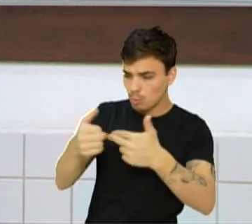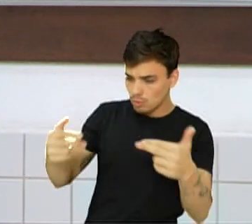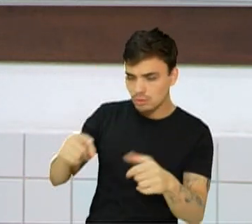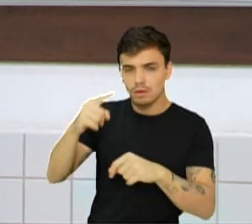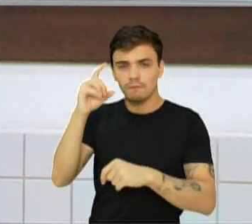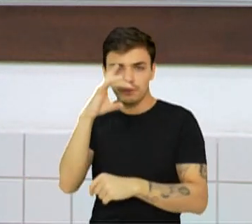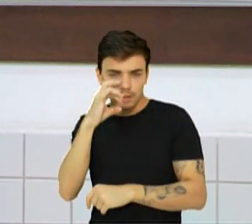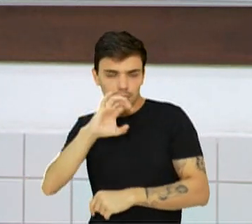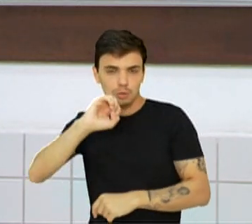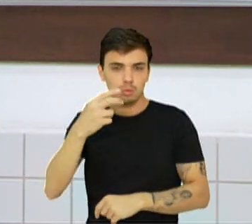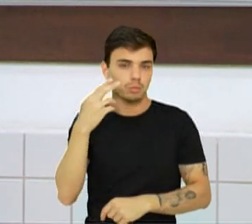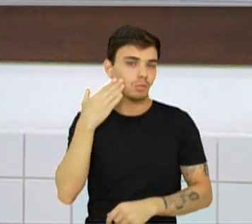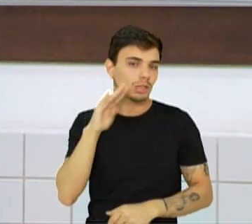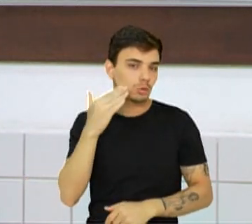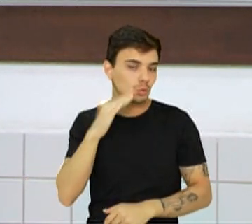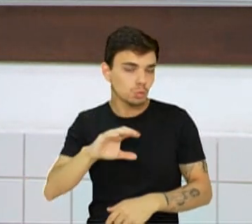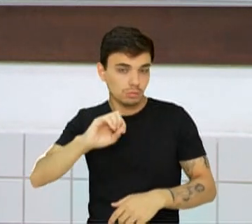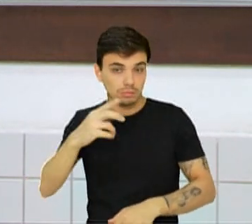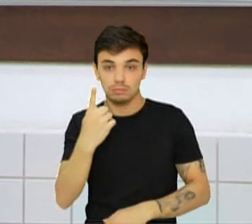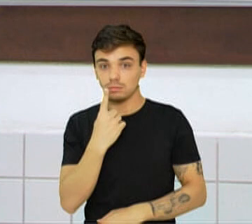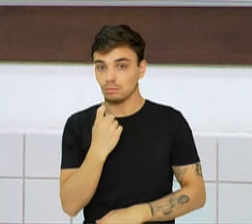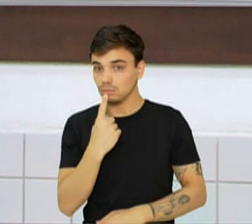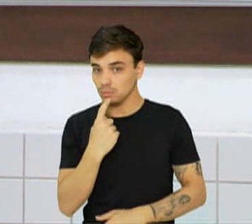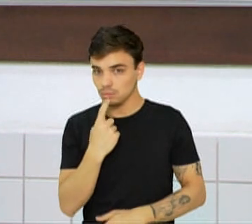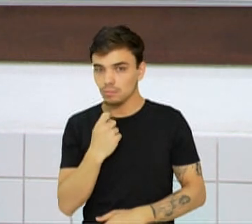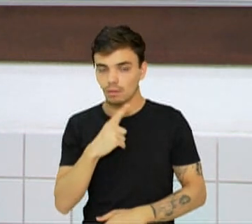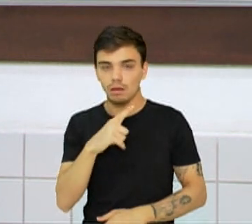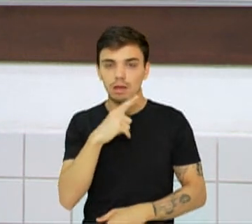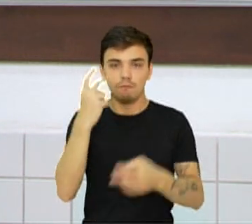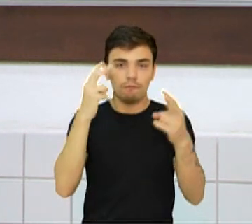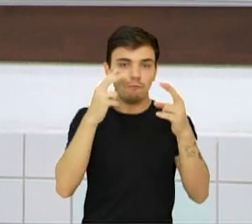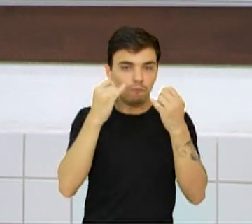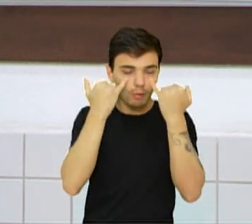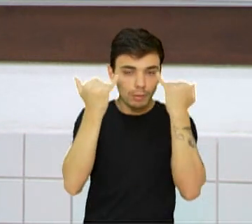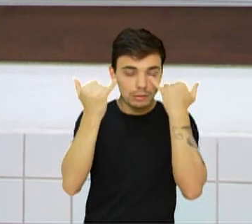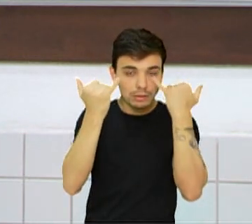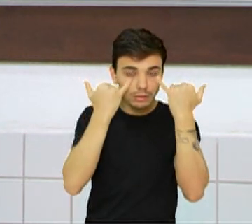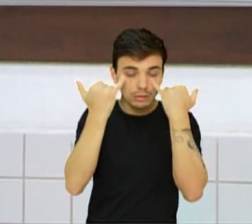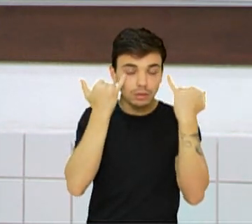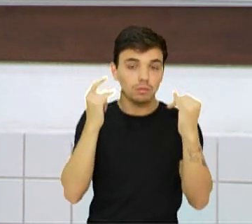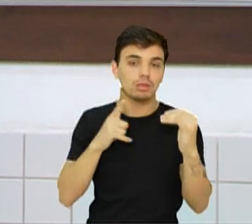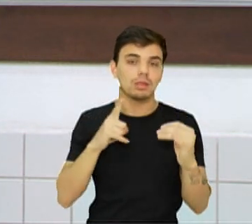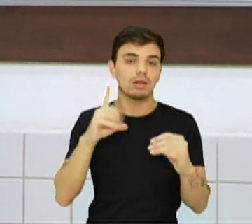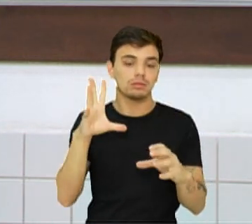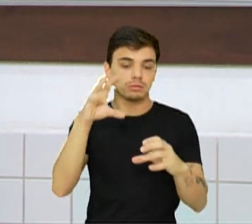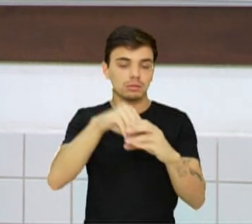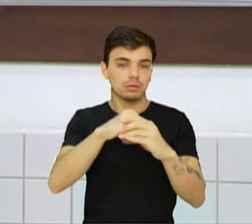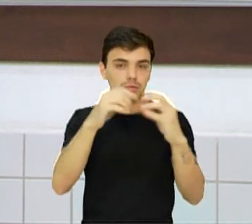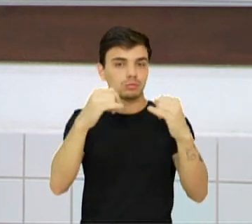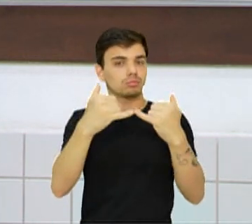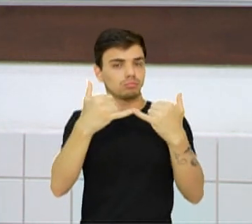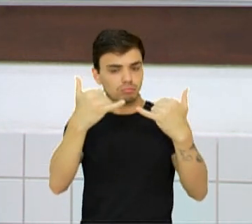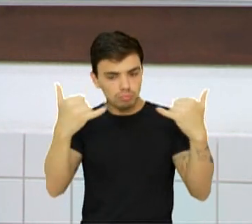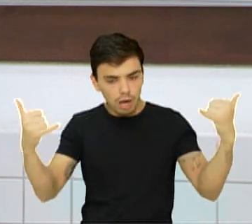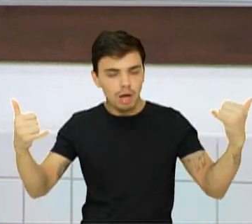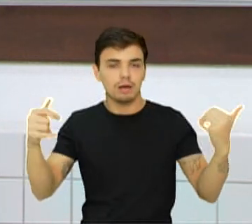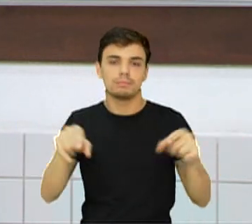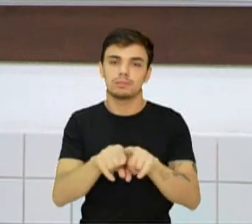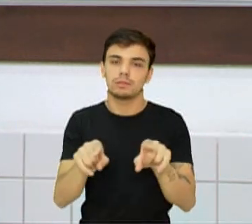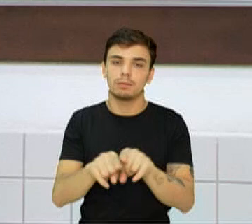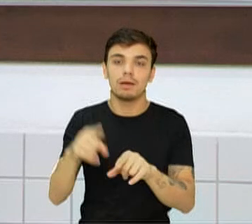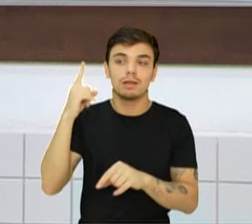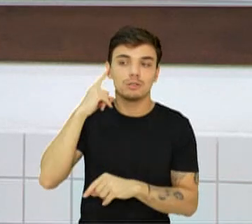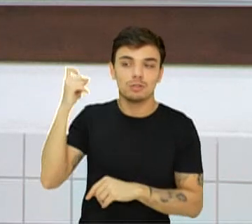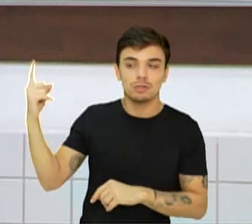algo é vermelho. É uma informação que vem na onda, ok? E como também as ondas sonoras, né? As ondas sonoras vêm até o